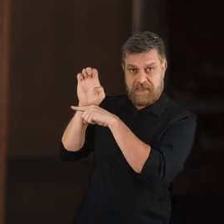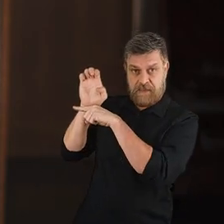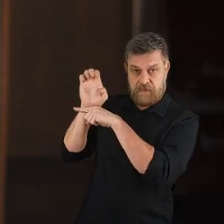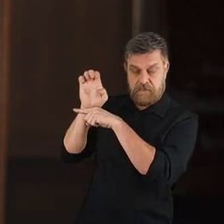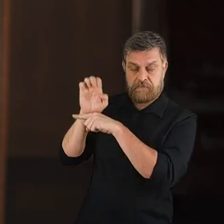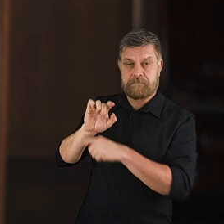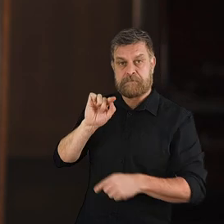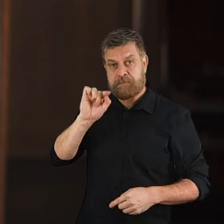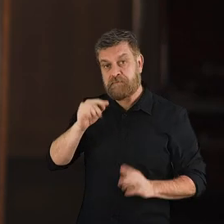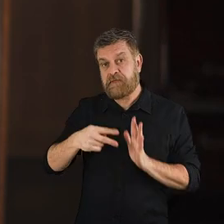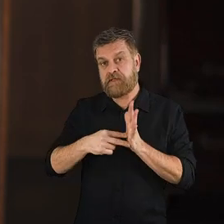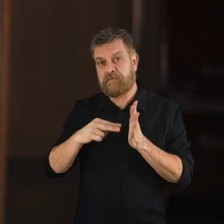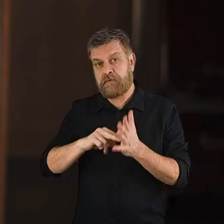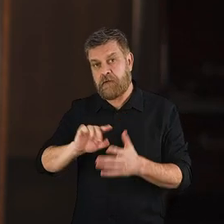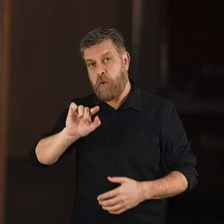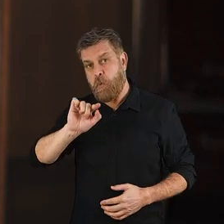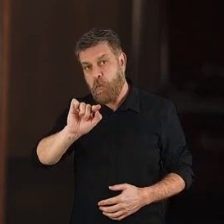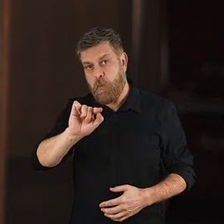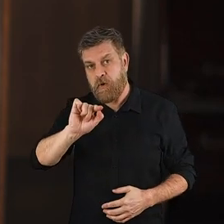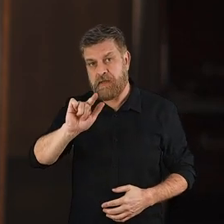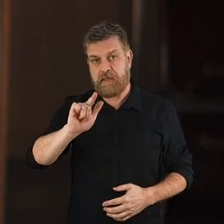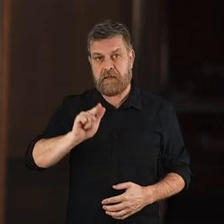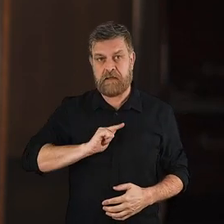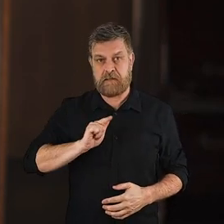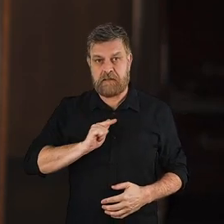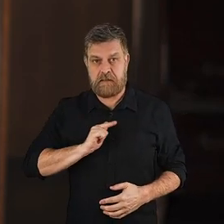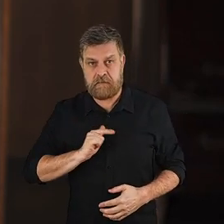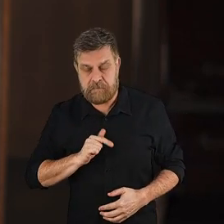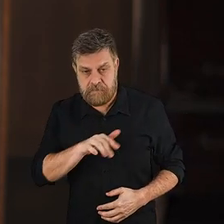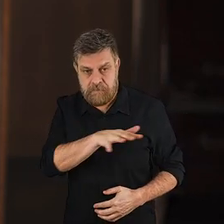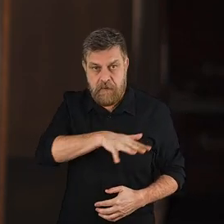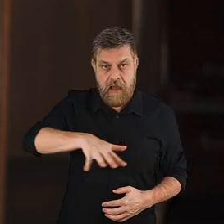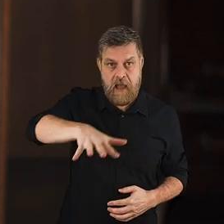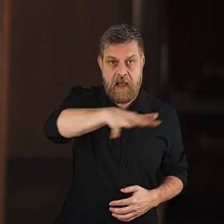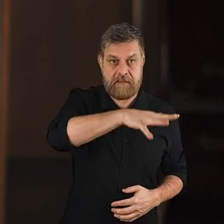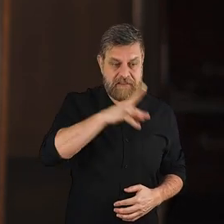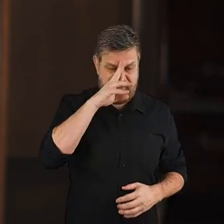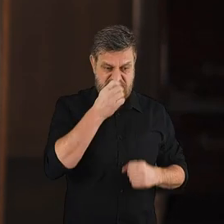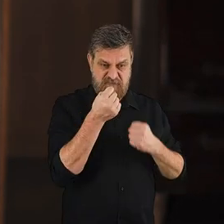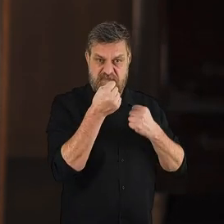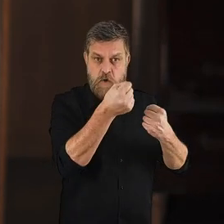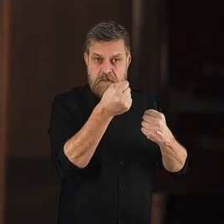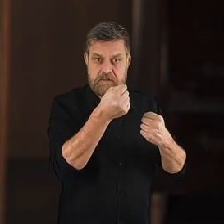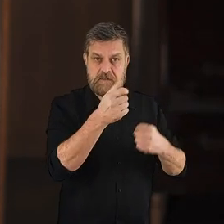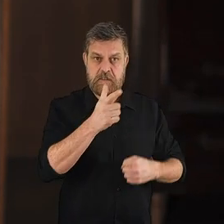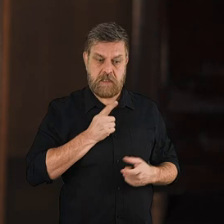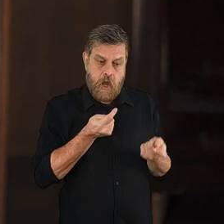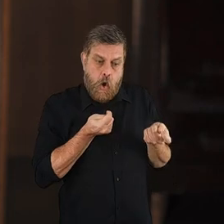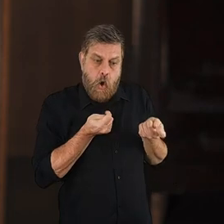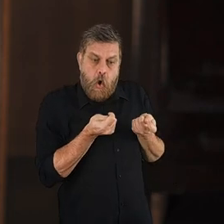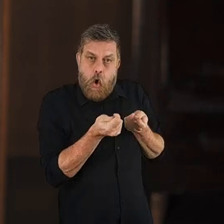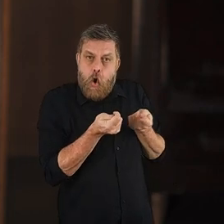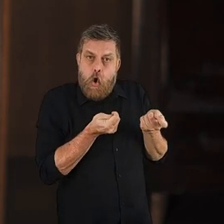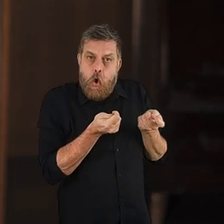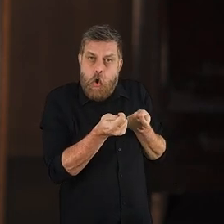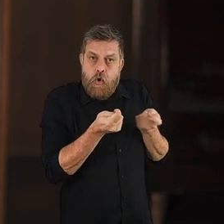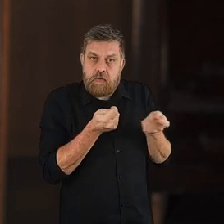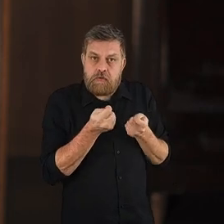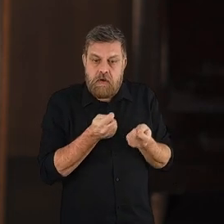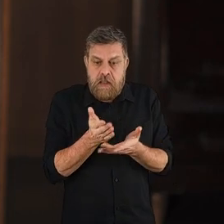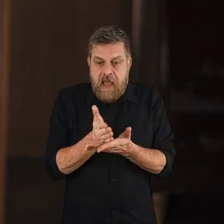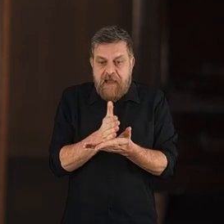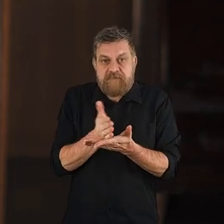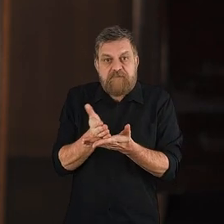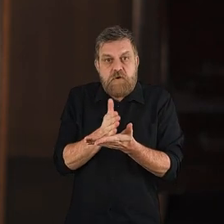o Estado, o detentor do monopólio do uso da força, que controla as suas fronteiras,